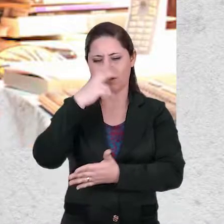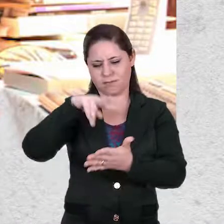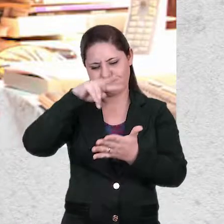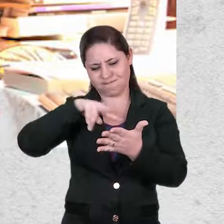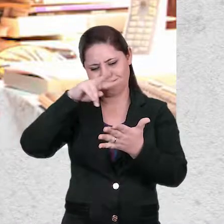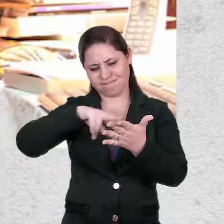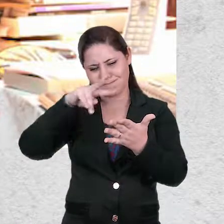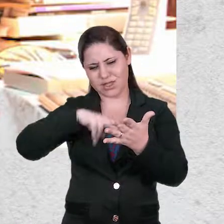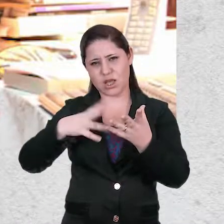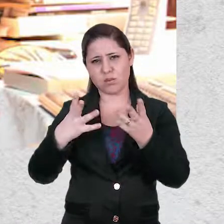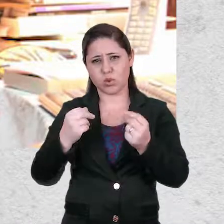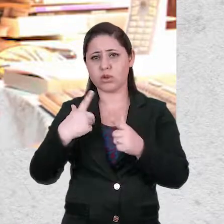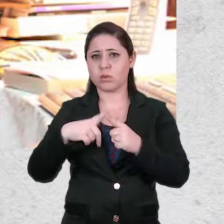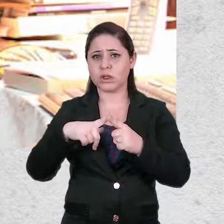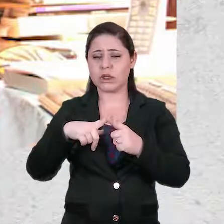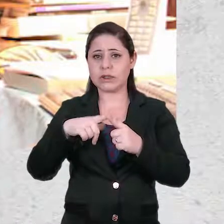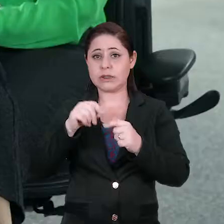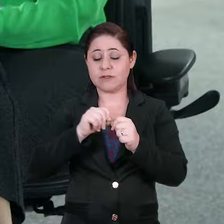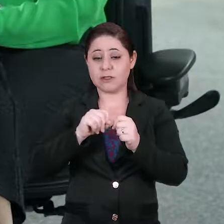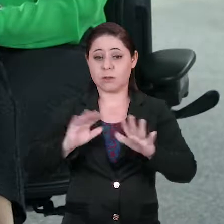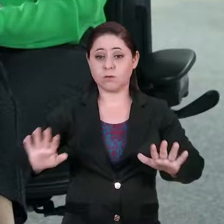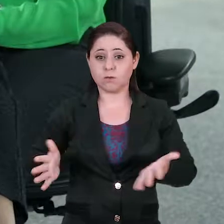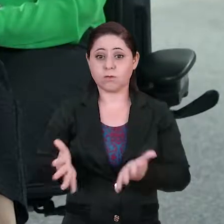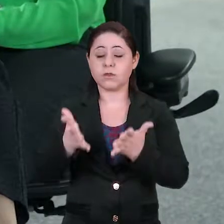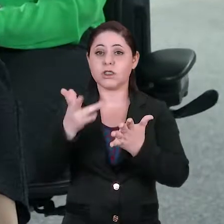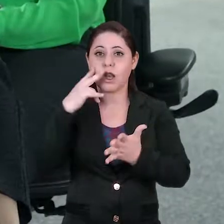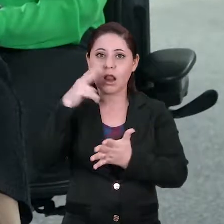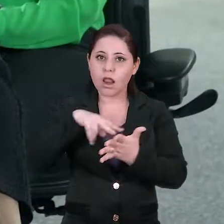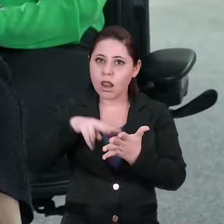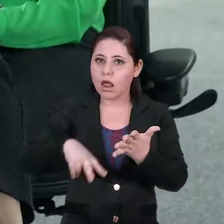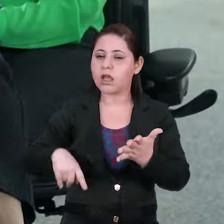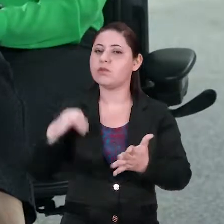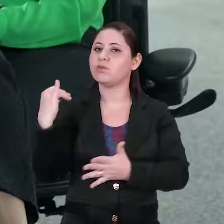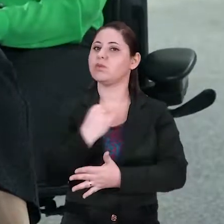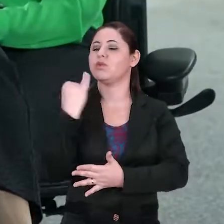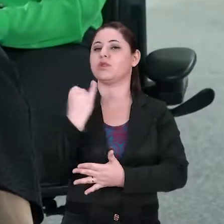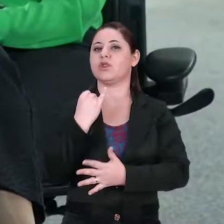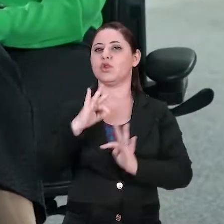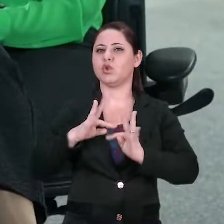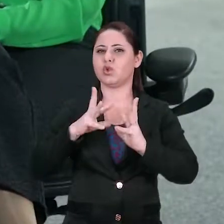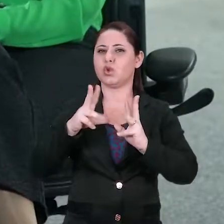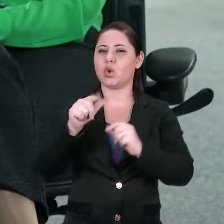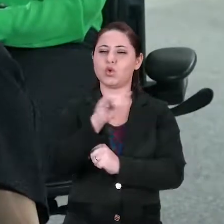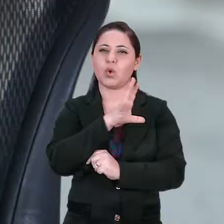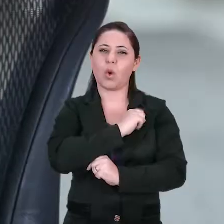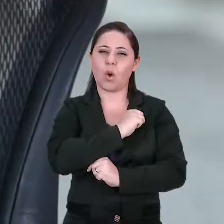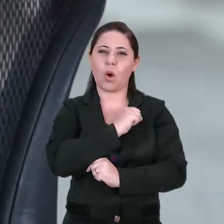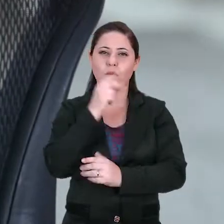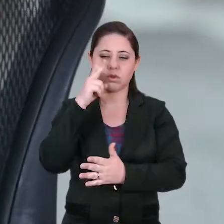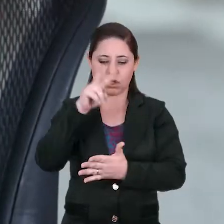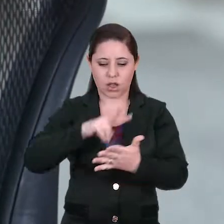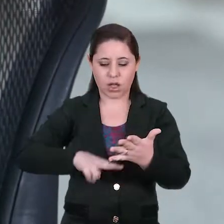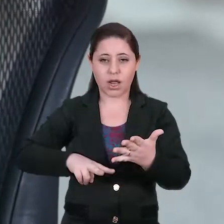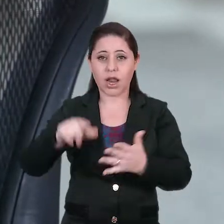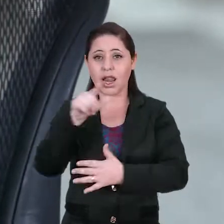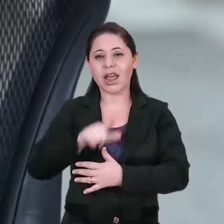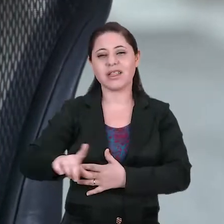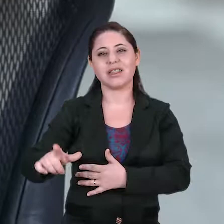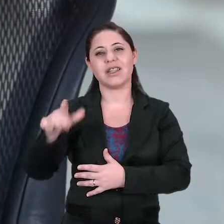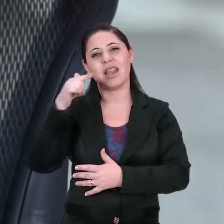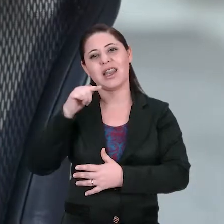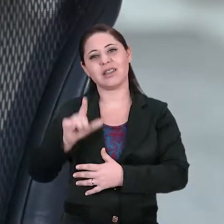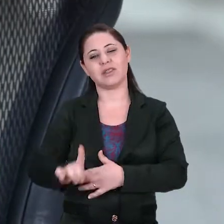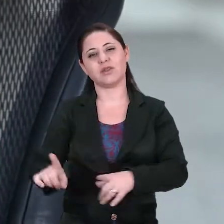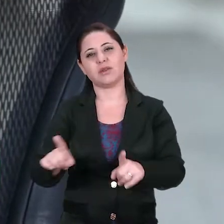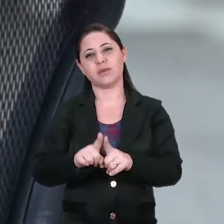faculdade, ler muito, porque ela instigava os alunos à leitura. Se todos nós gostamos de literatura,